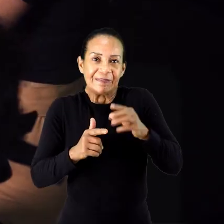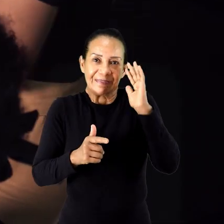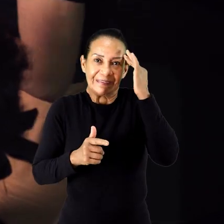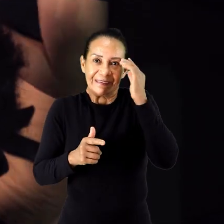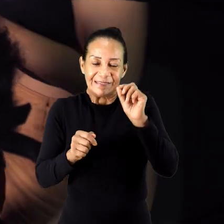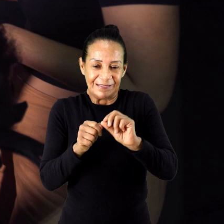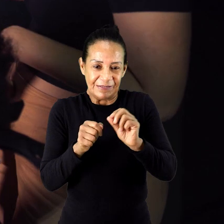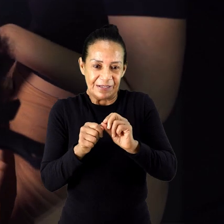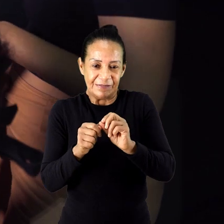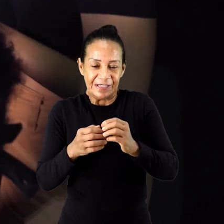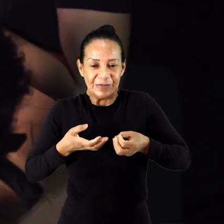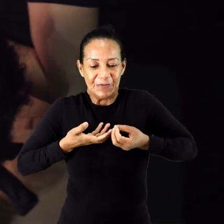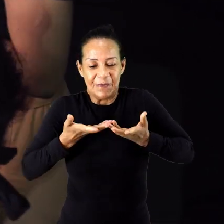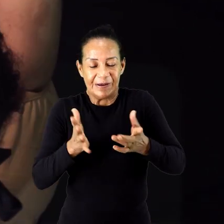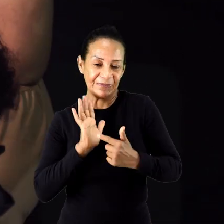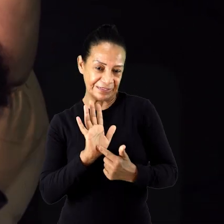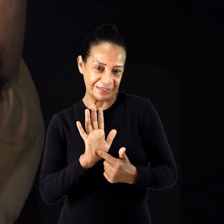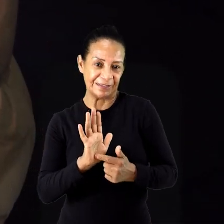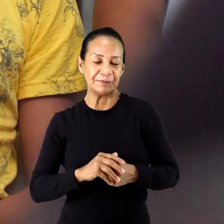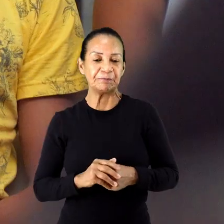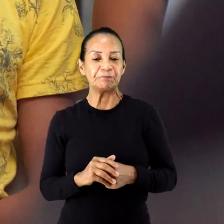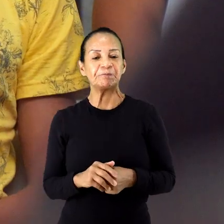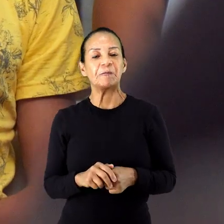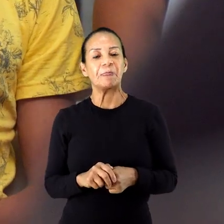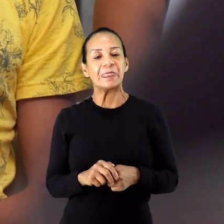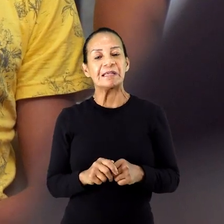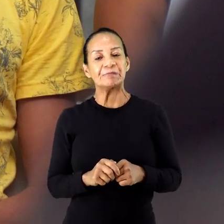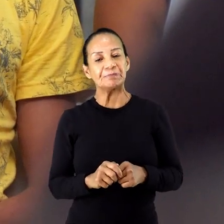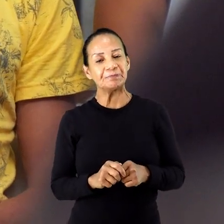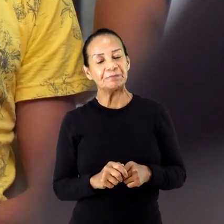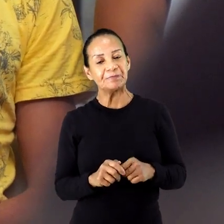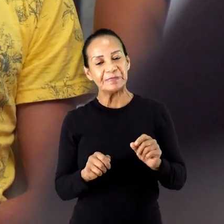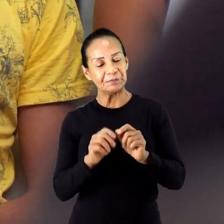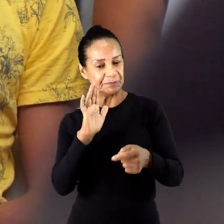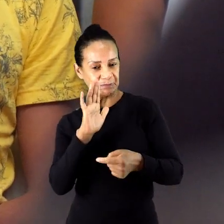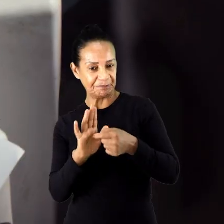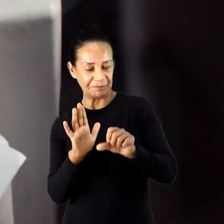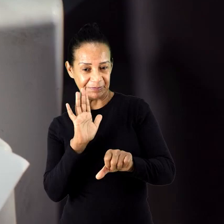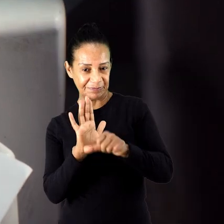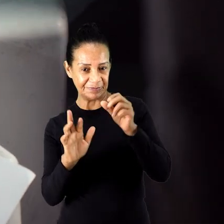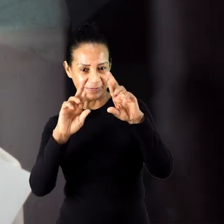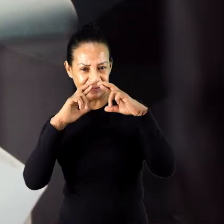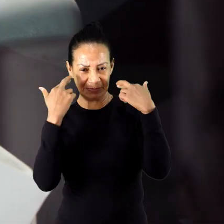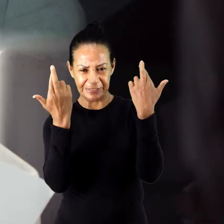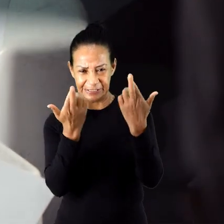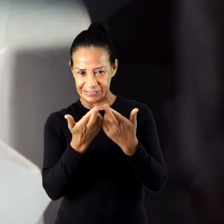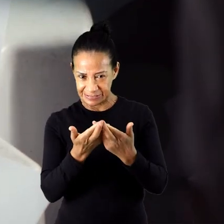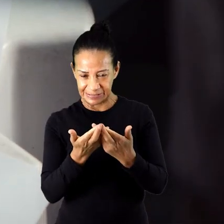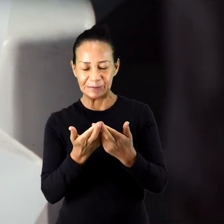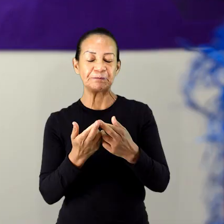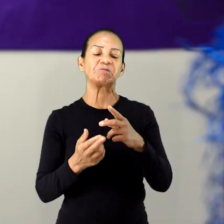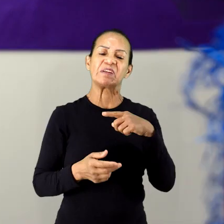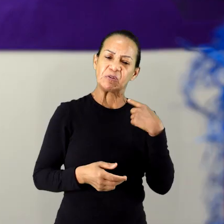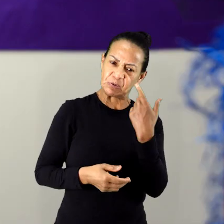fazem. Tínhamos acabado de saber que estávamos sem edital nenhum. Eu e o Bruce fizemos a primeira reunião lá